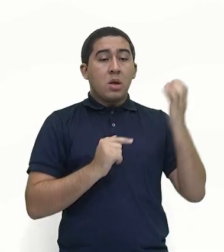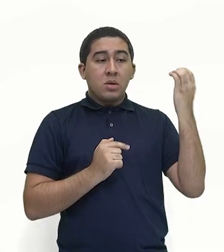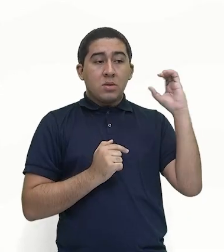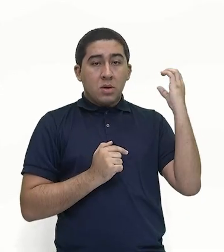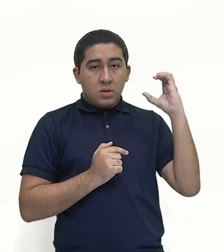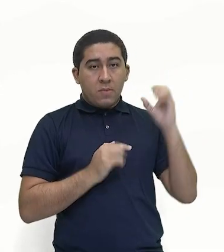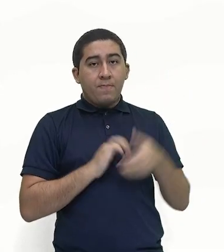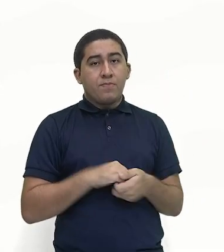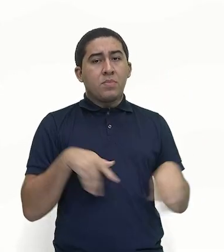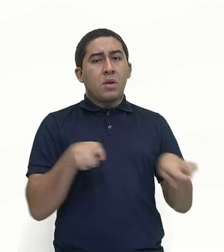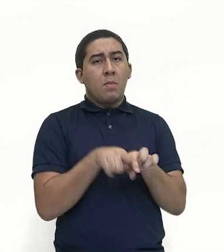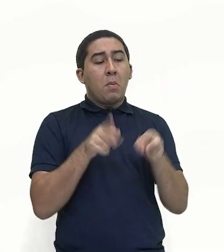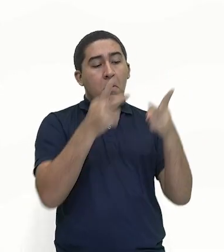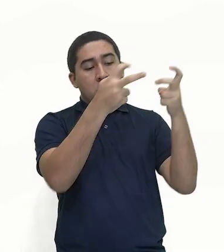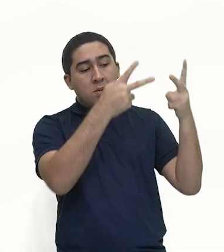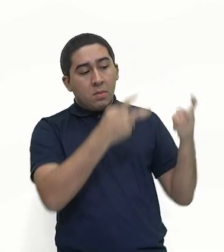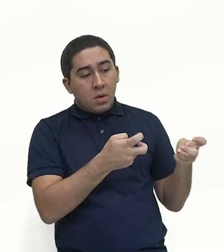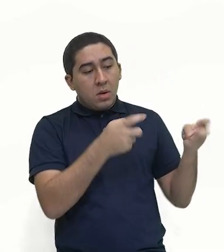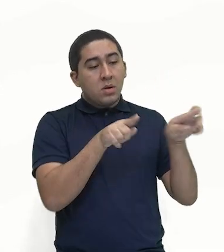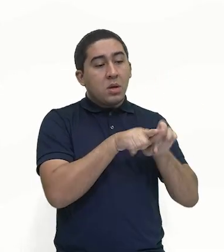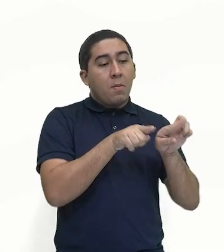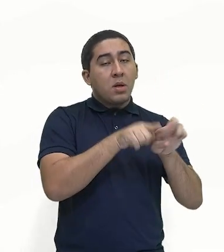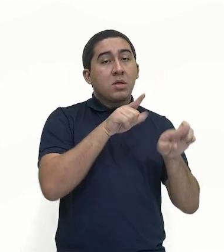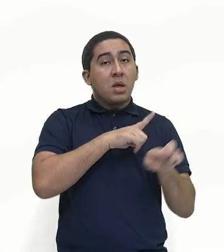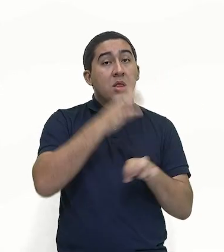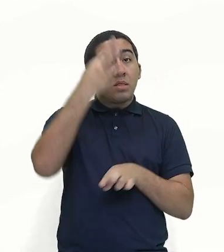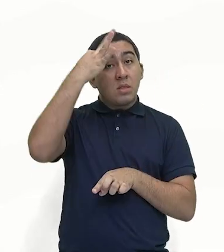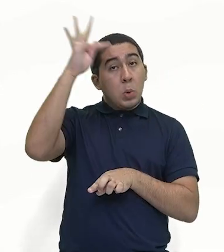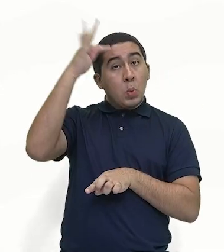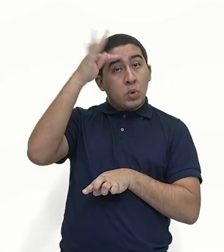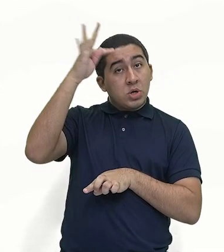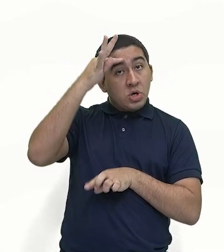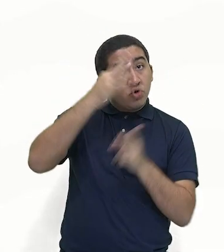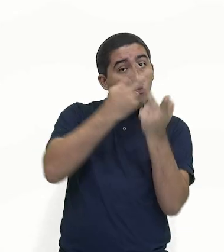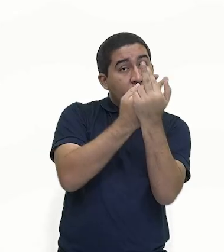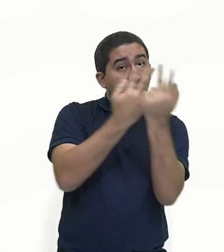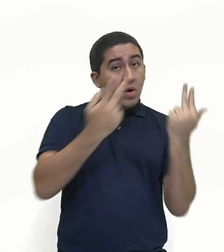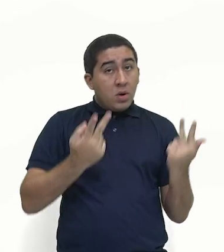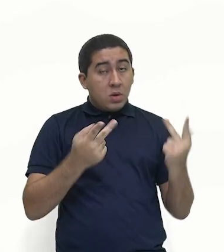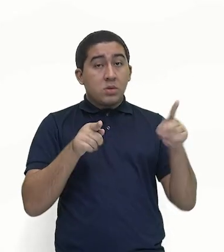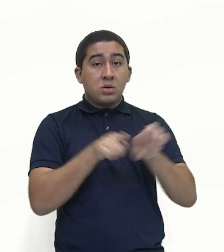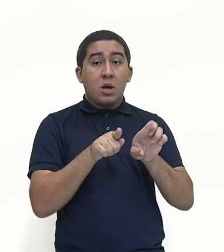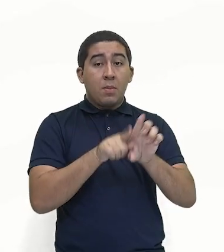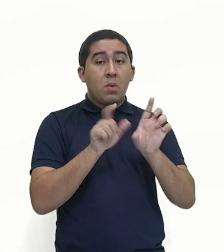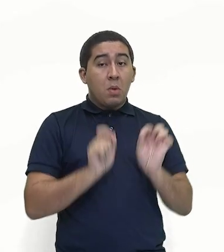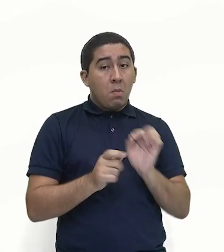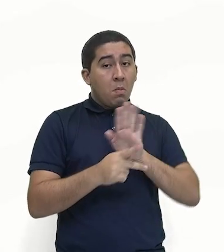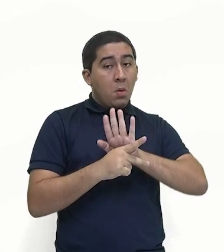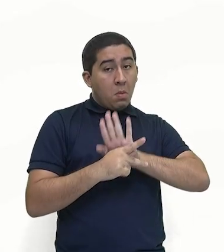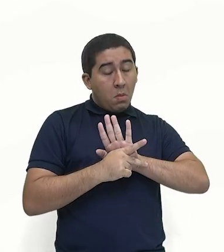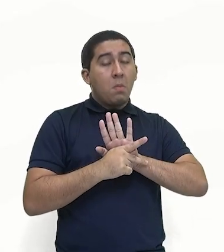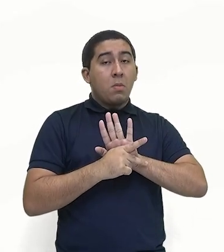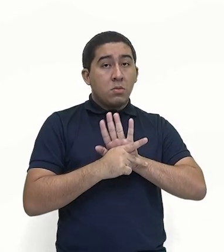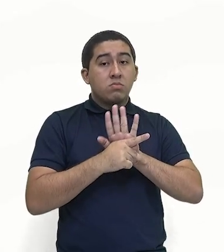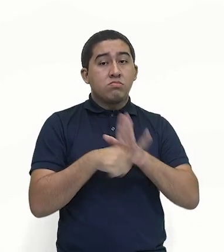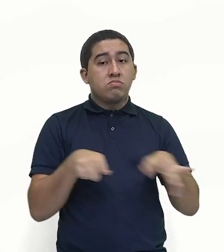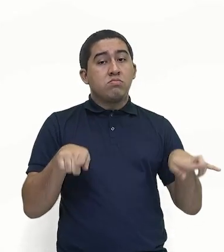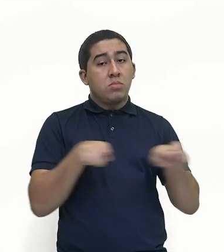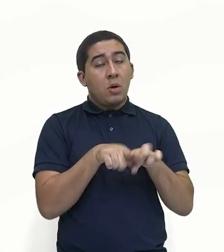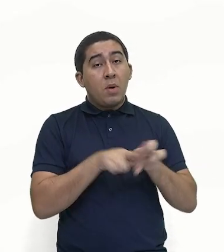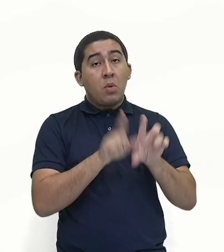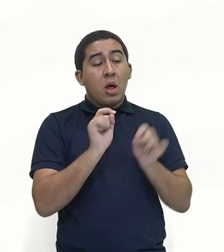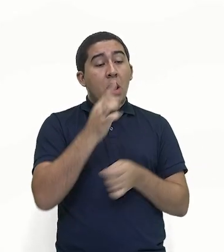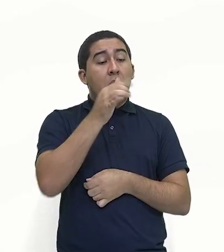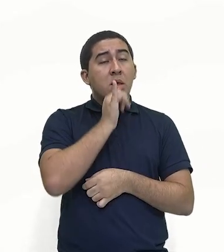vai observar, vai levantar hipóteses, vão fazer criando as teorias, né? Teoria